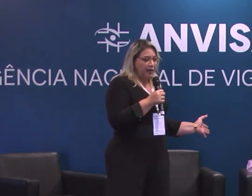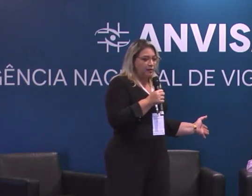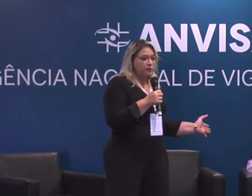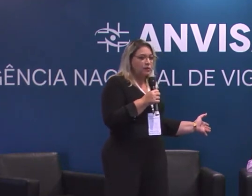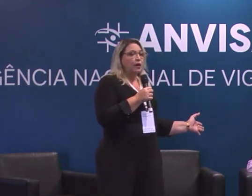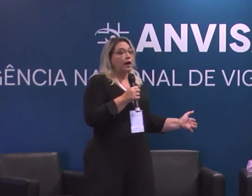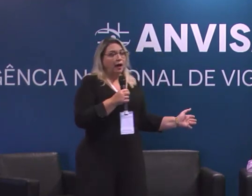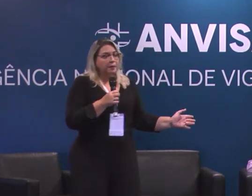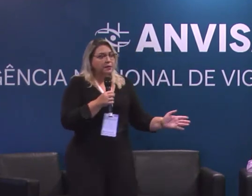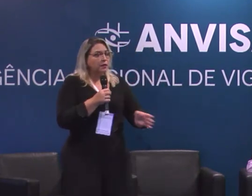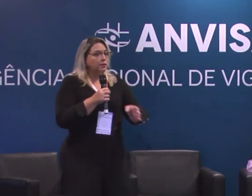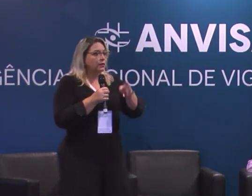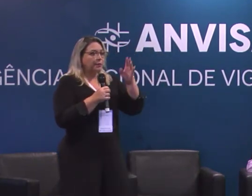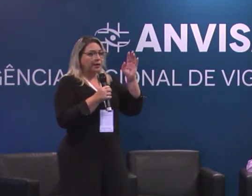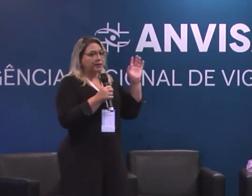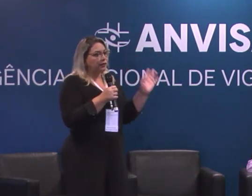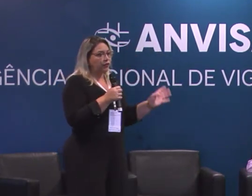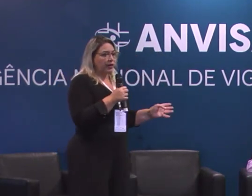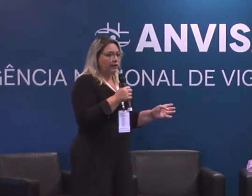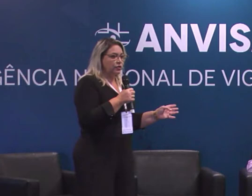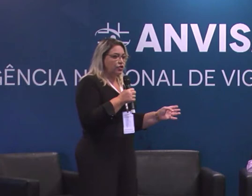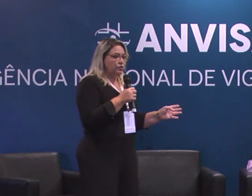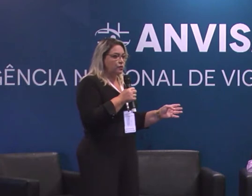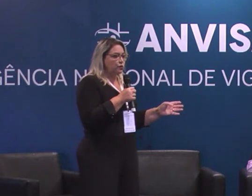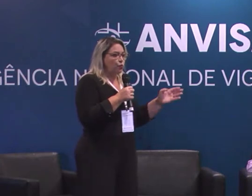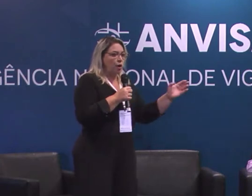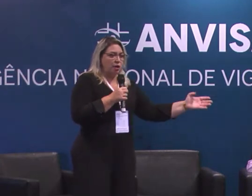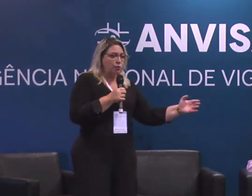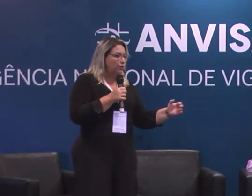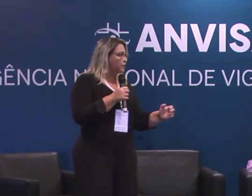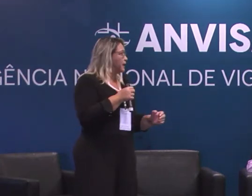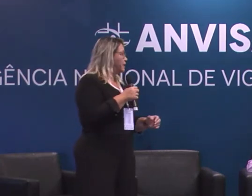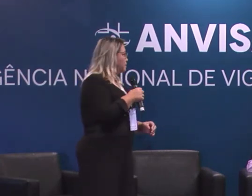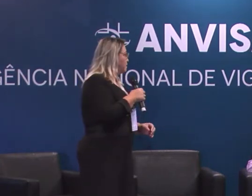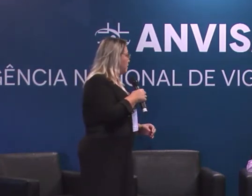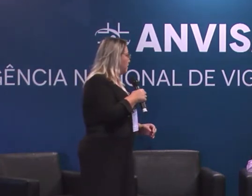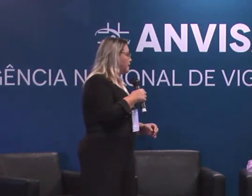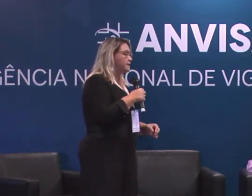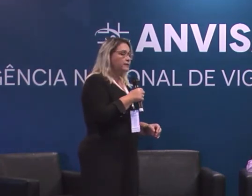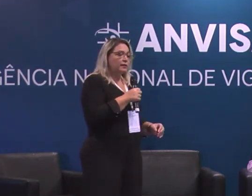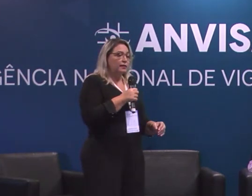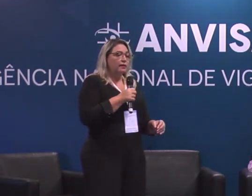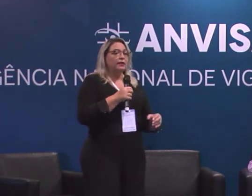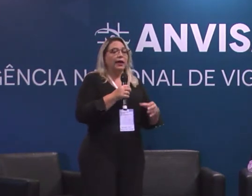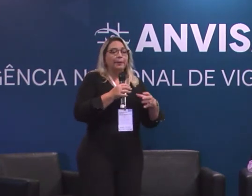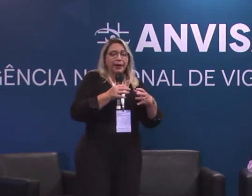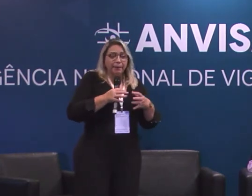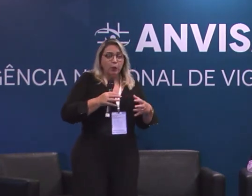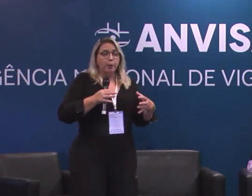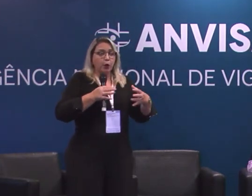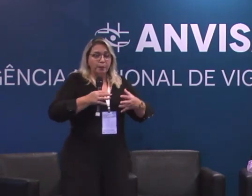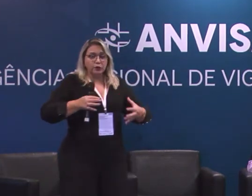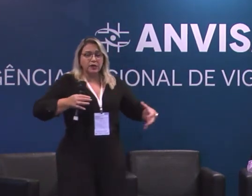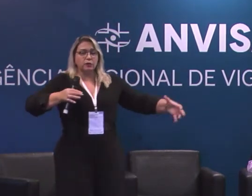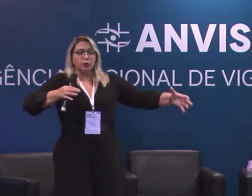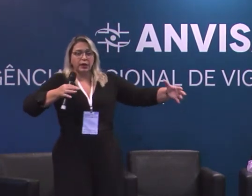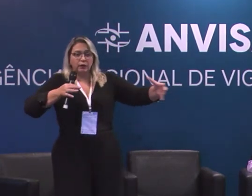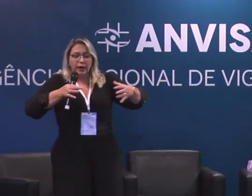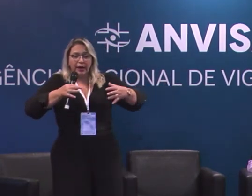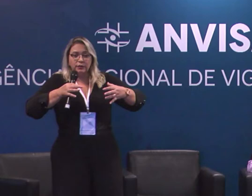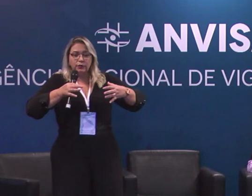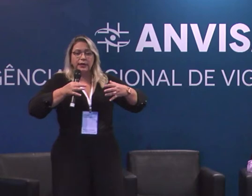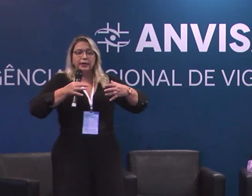prazos absolutamente diferentes disso, um ano, não é isso, Alex? Que é para o próprio setor